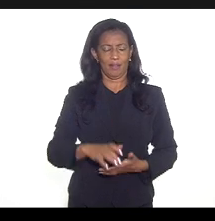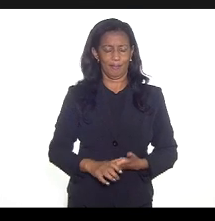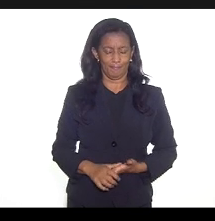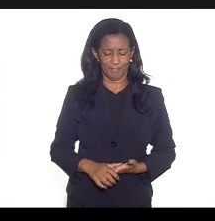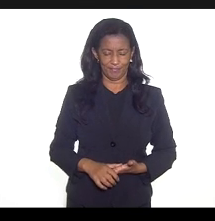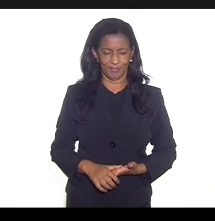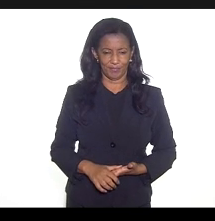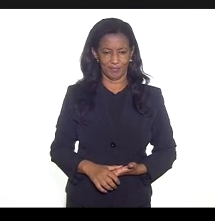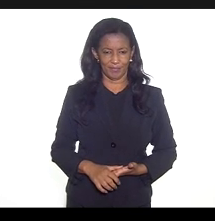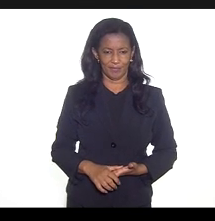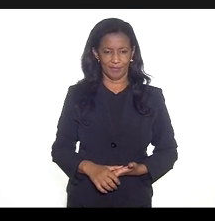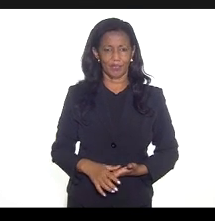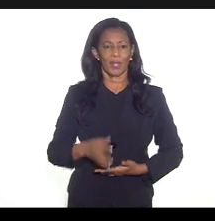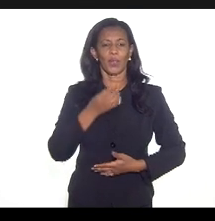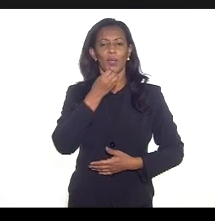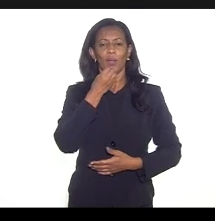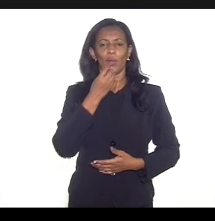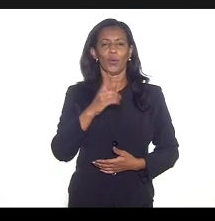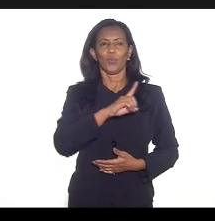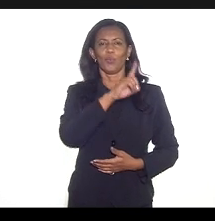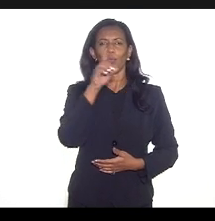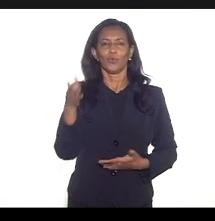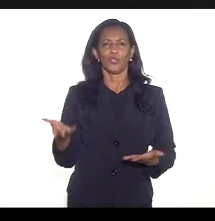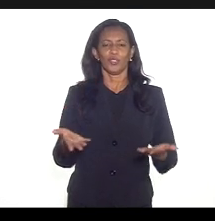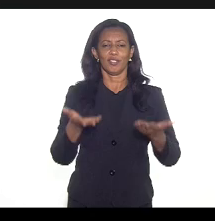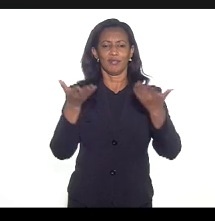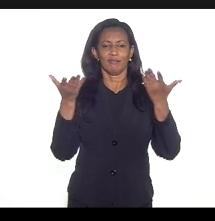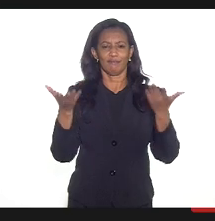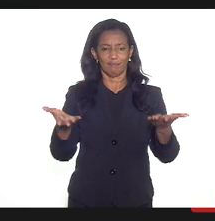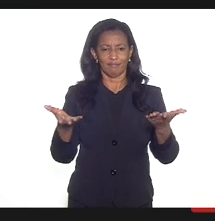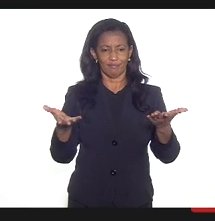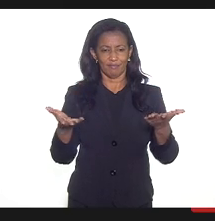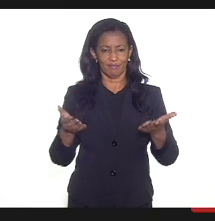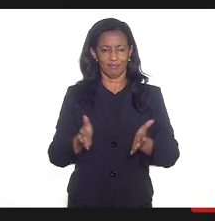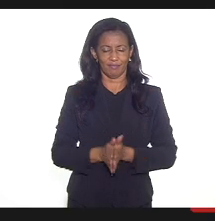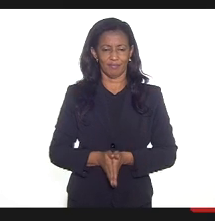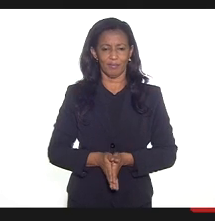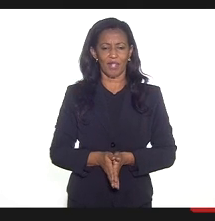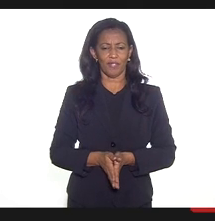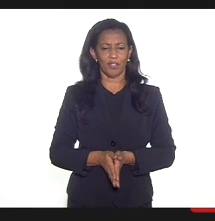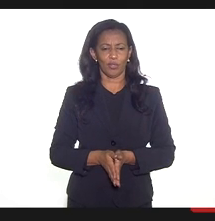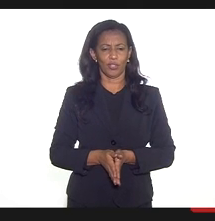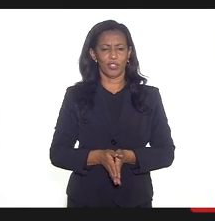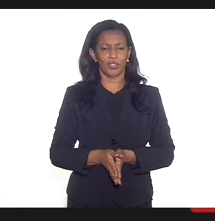Bom dia a todas, a todos, a todes.